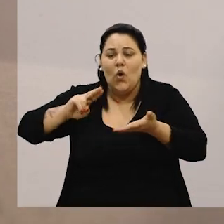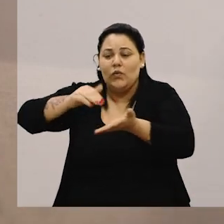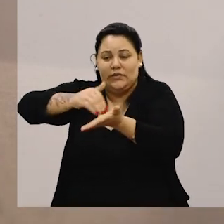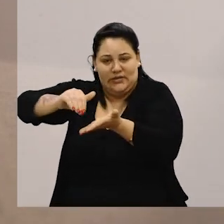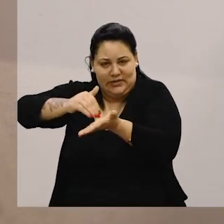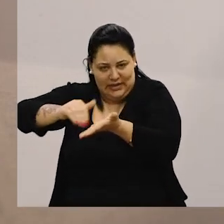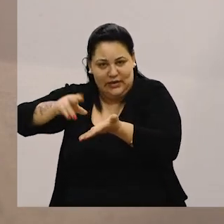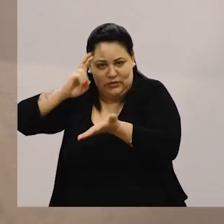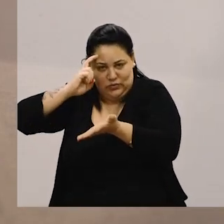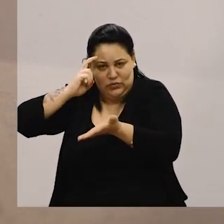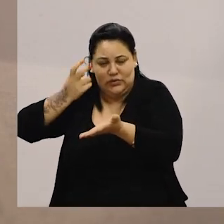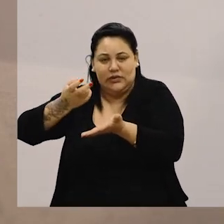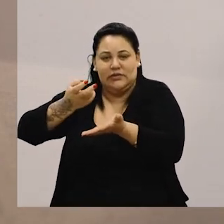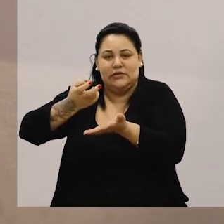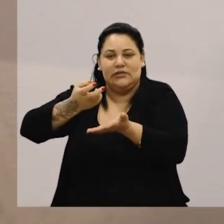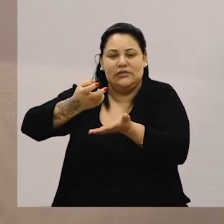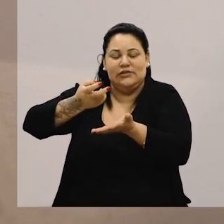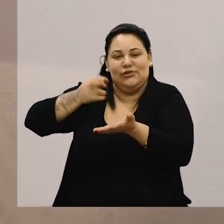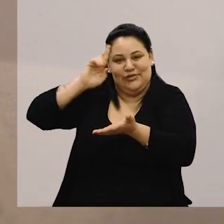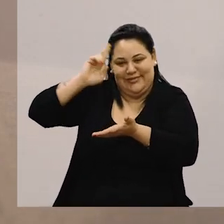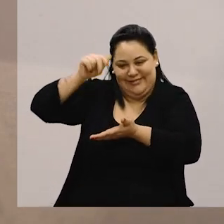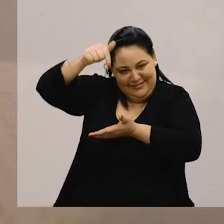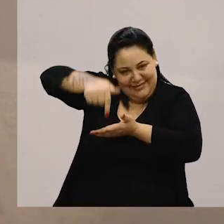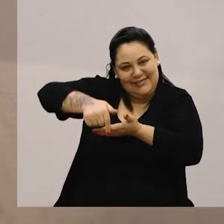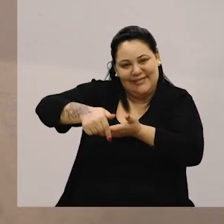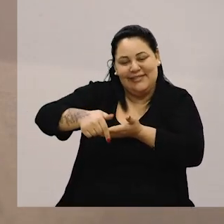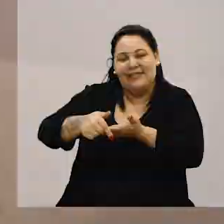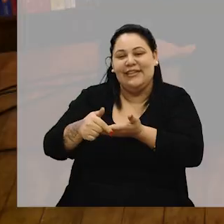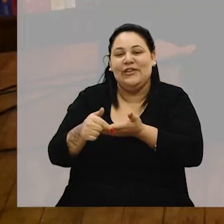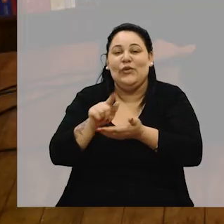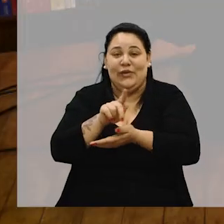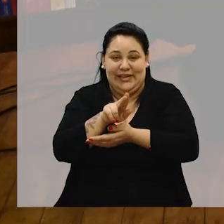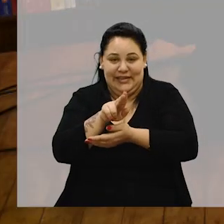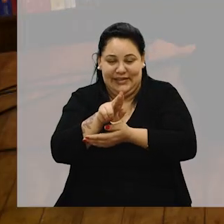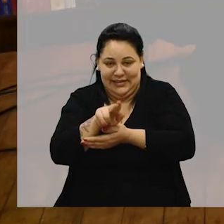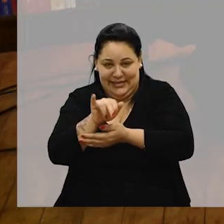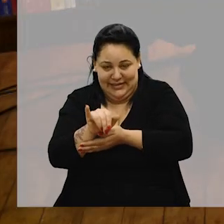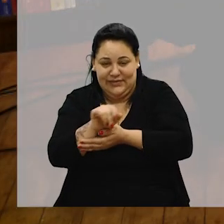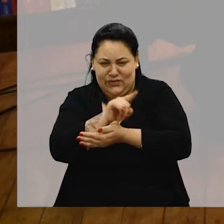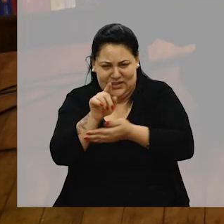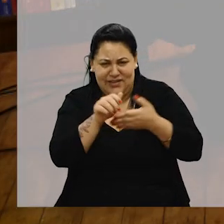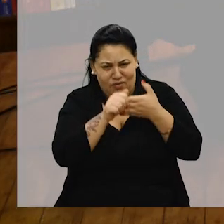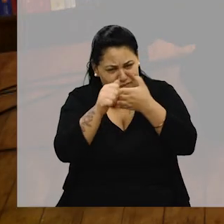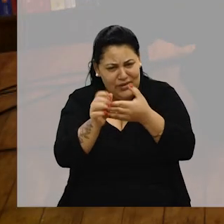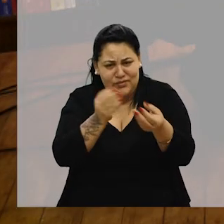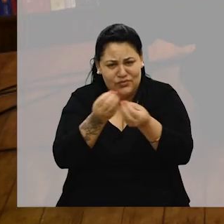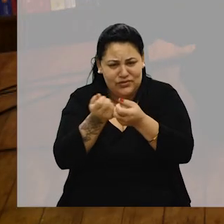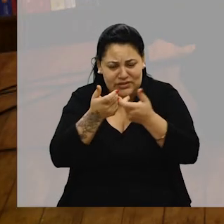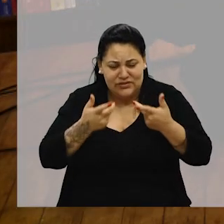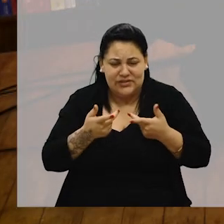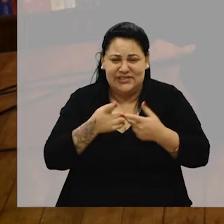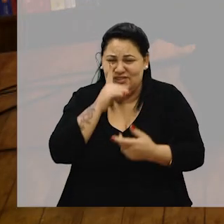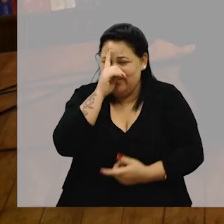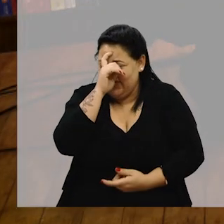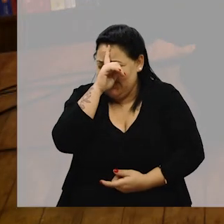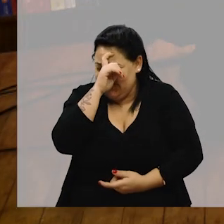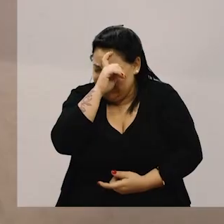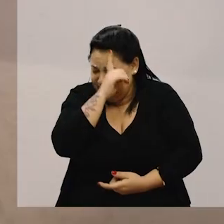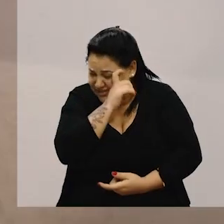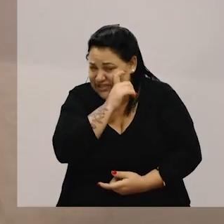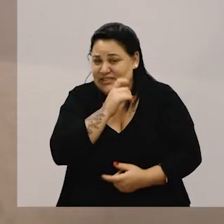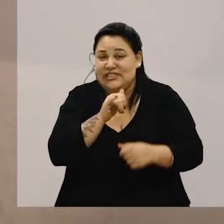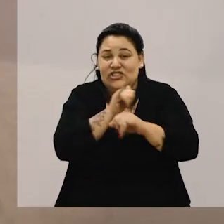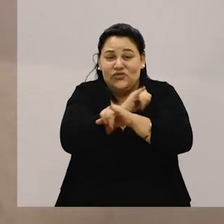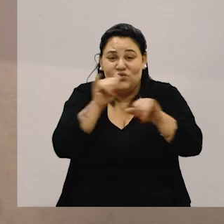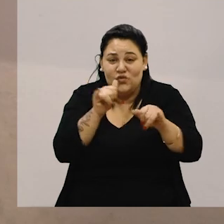quanto a secretária e o nosso proprietário aqui da livraria, o Guilherme, vocês acabam acompanhando muito isso, né? Das